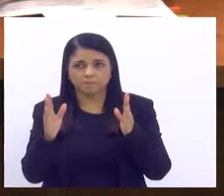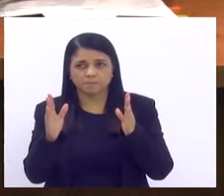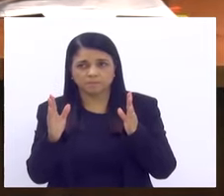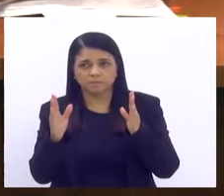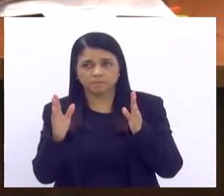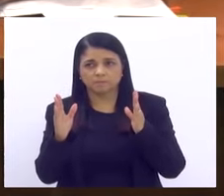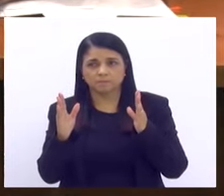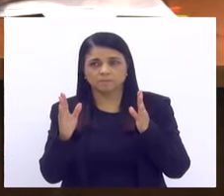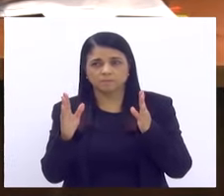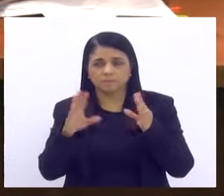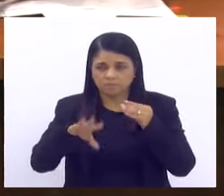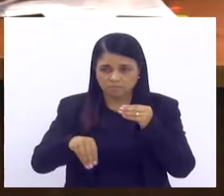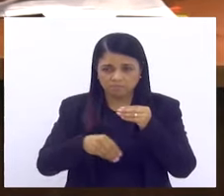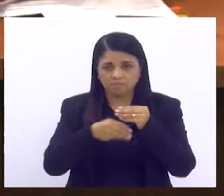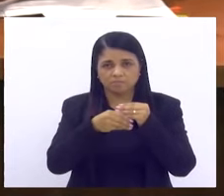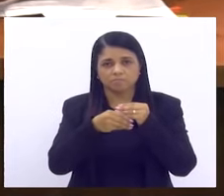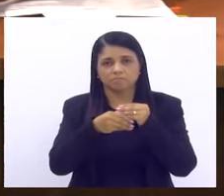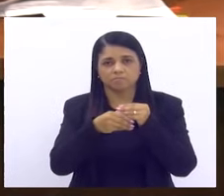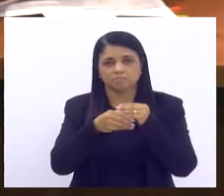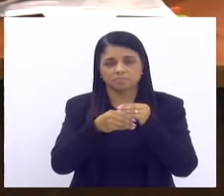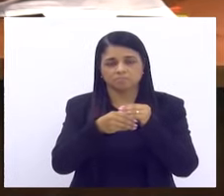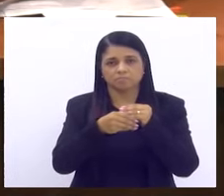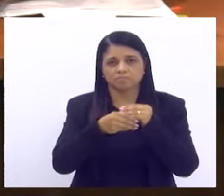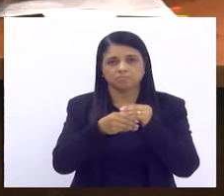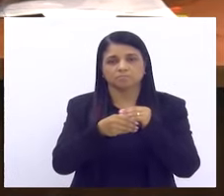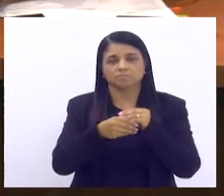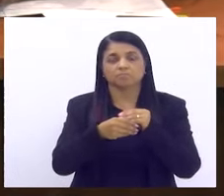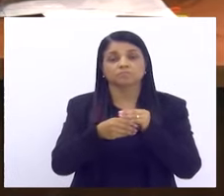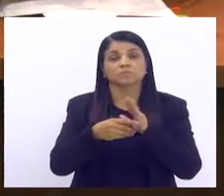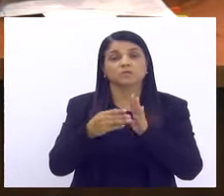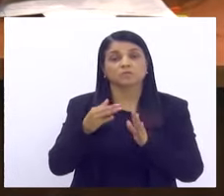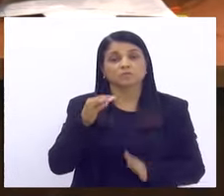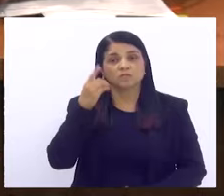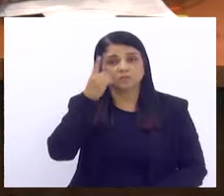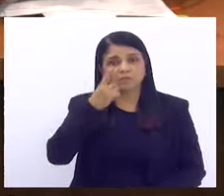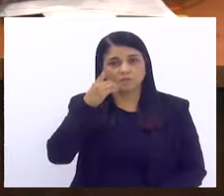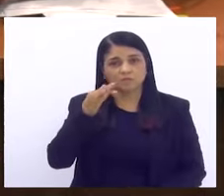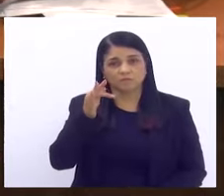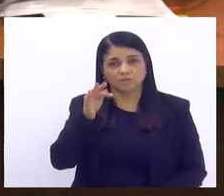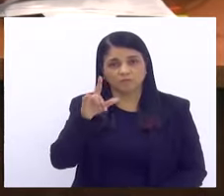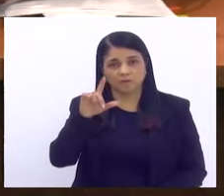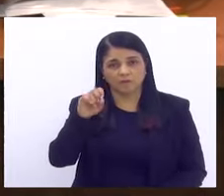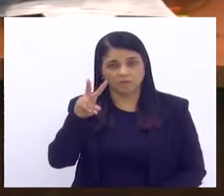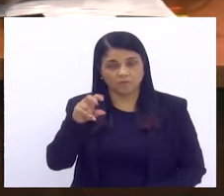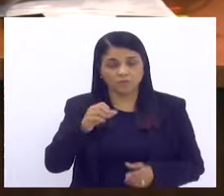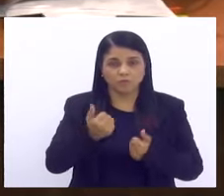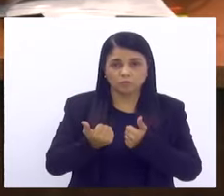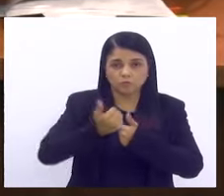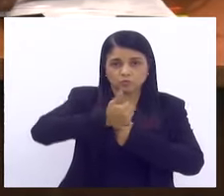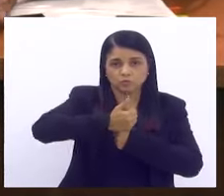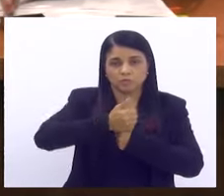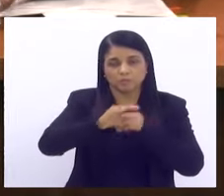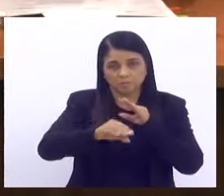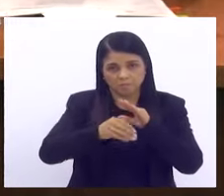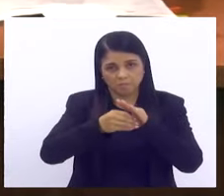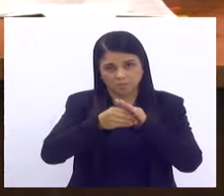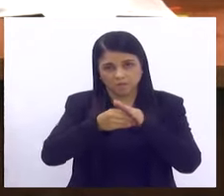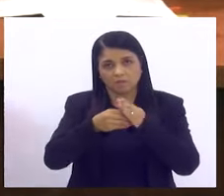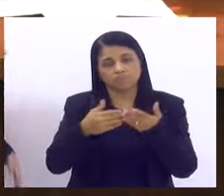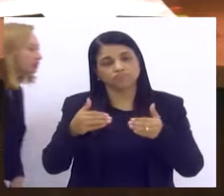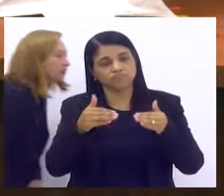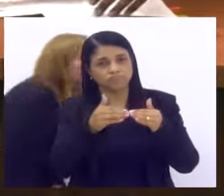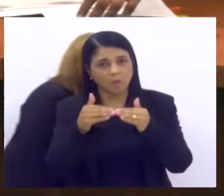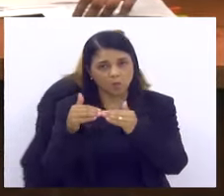ordem. Incorporar a emenda apresentada pelo deputado Flávio Serafini com subemenda. Então, é o acordo feito entre o autor e o autor